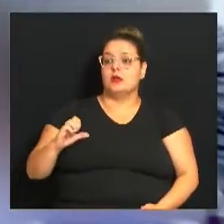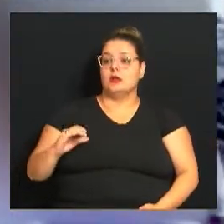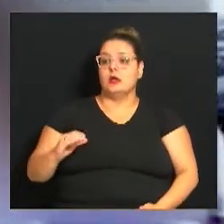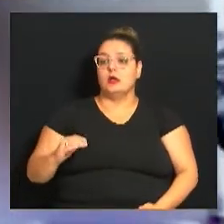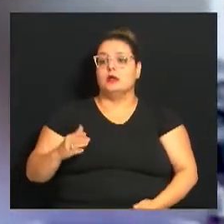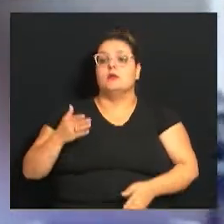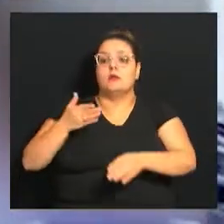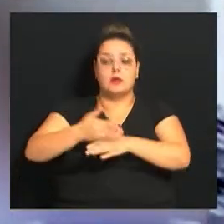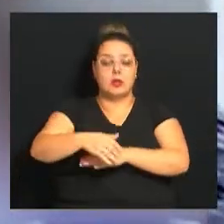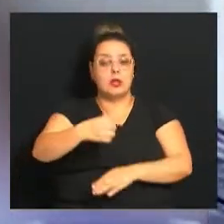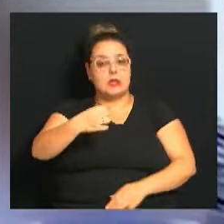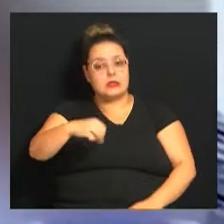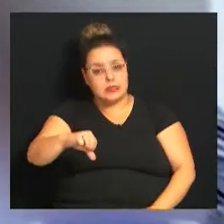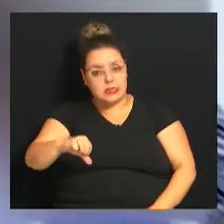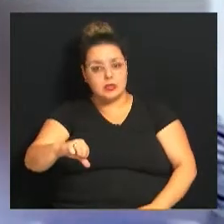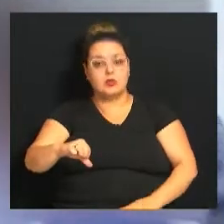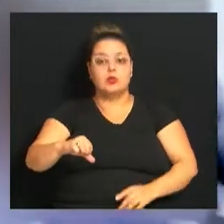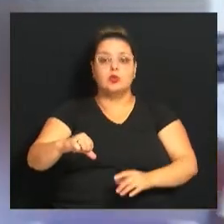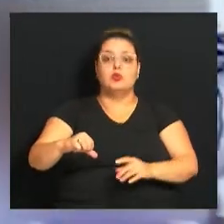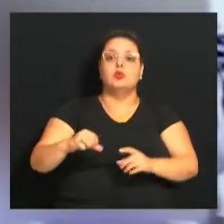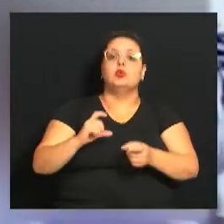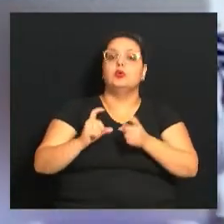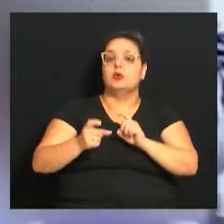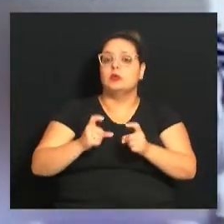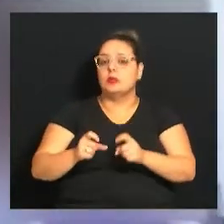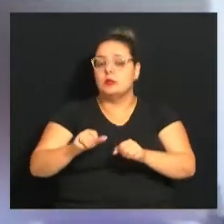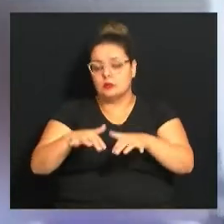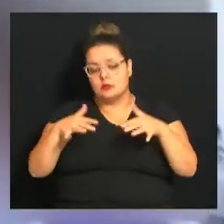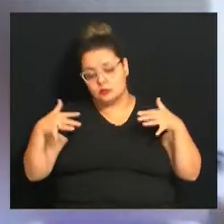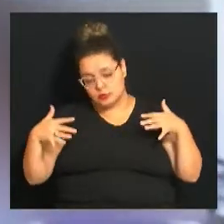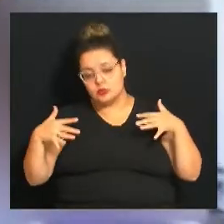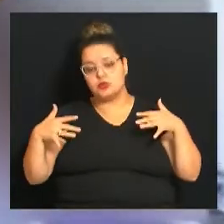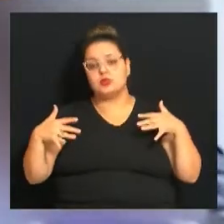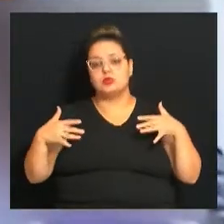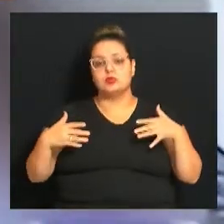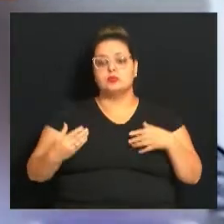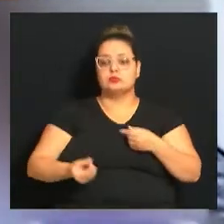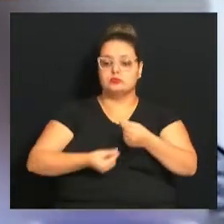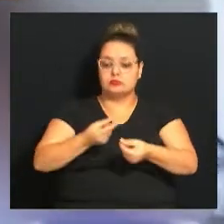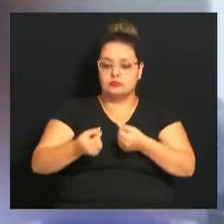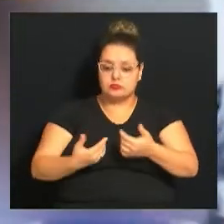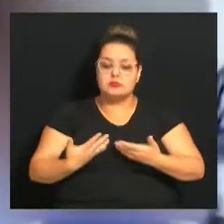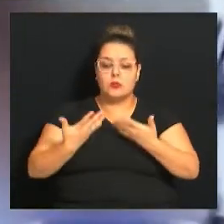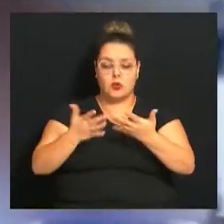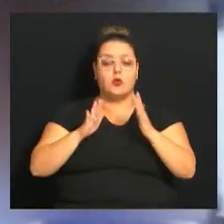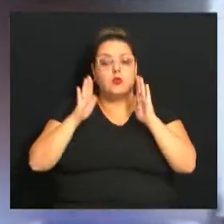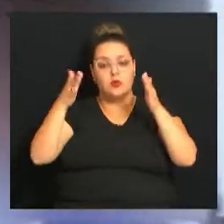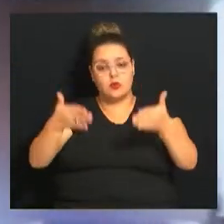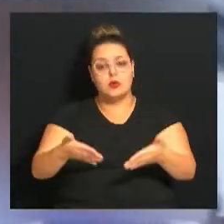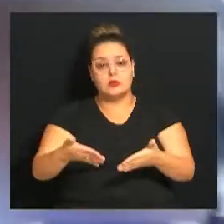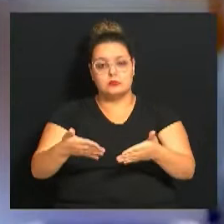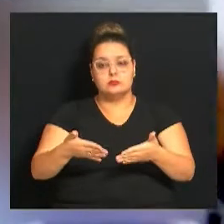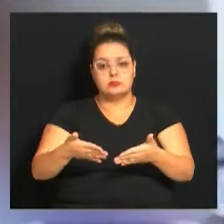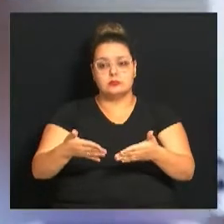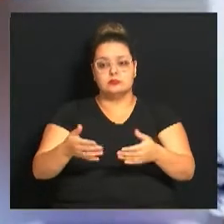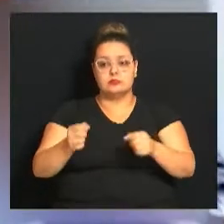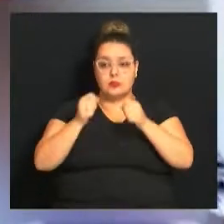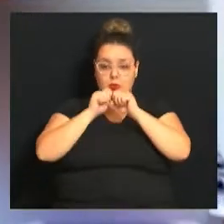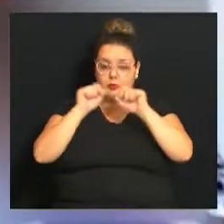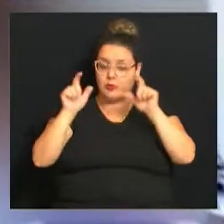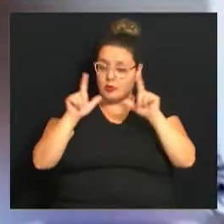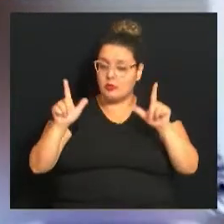audiência pública, em que foi apresentado o relatório trimestral de prestação de contas, o foco será sobretudo nos alertas que